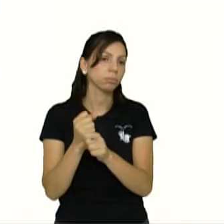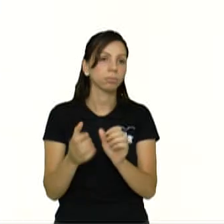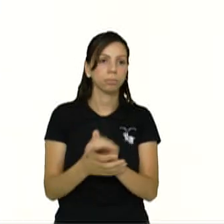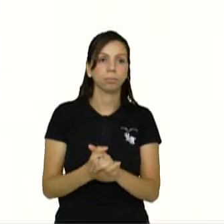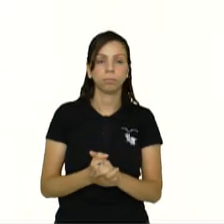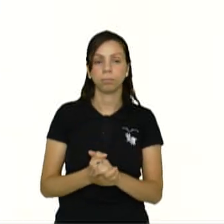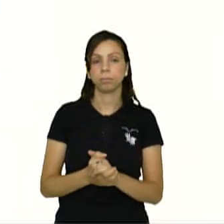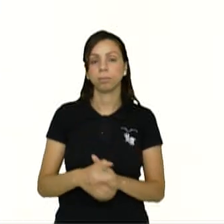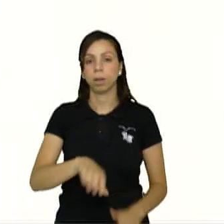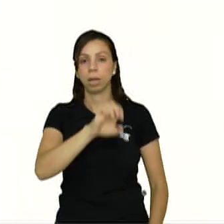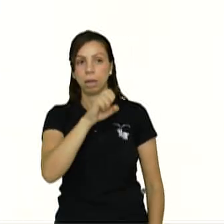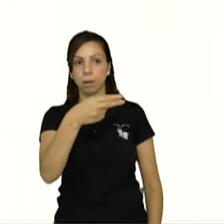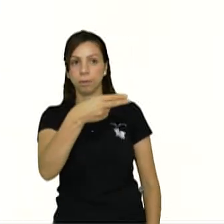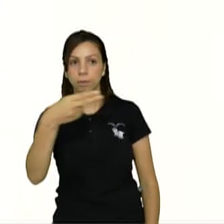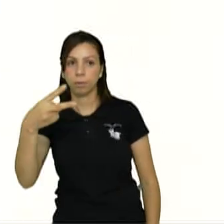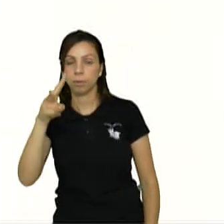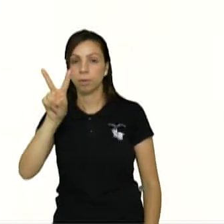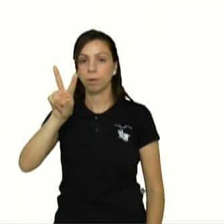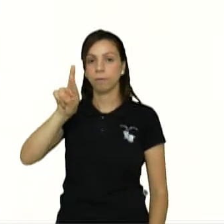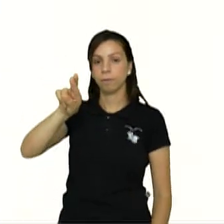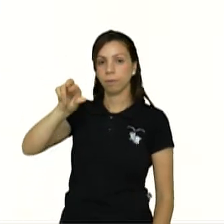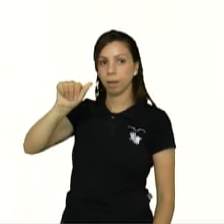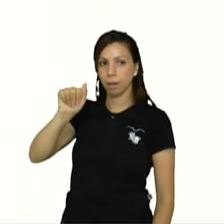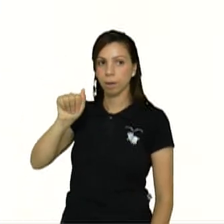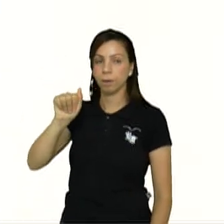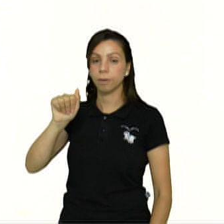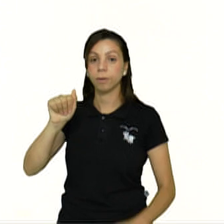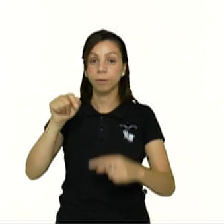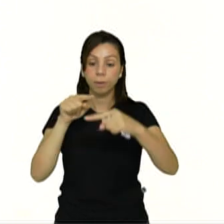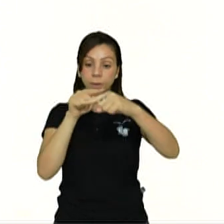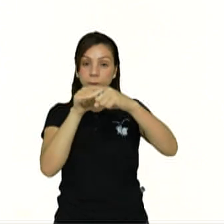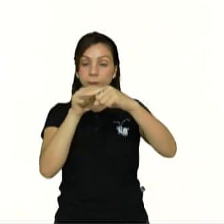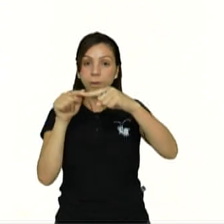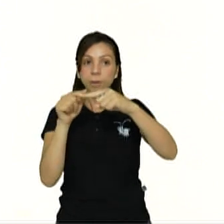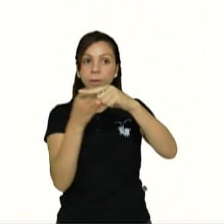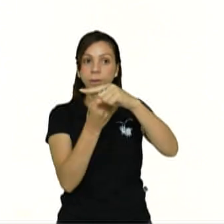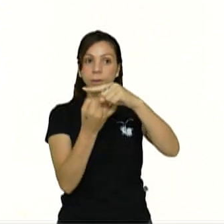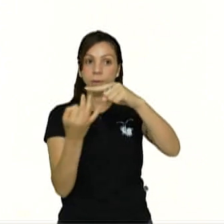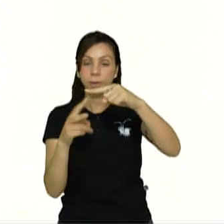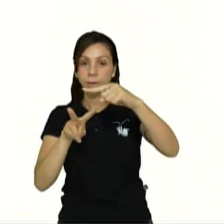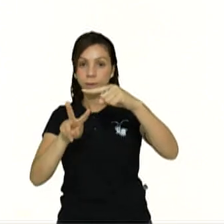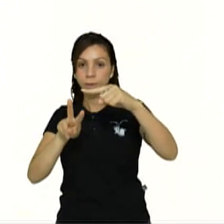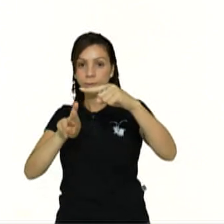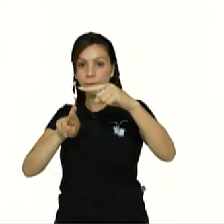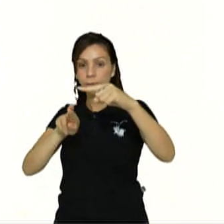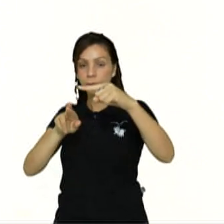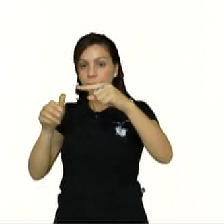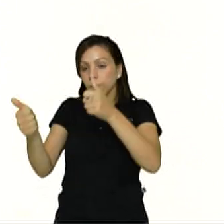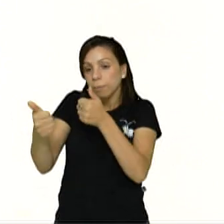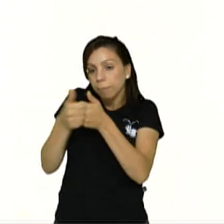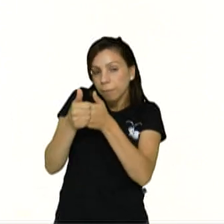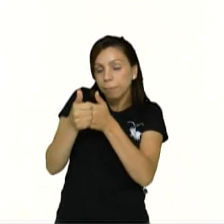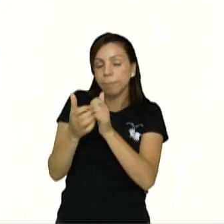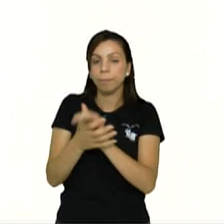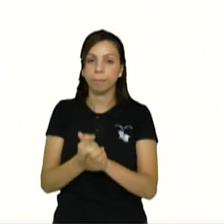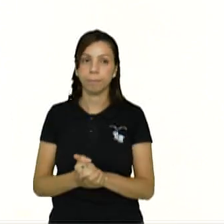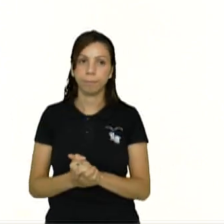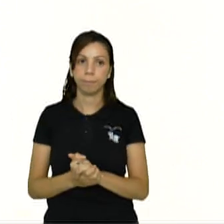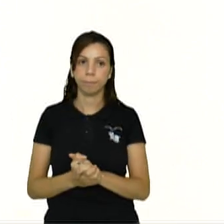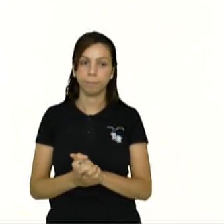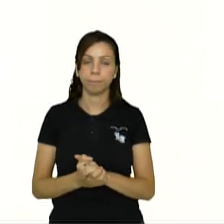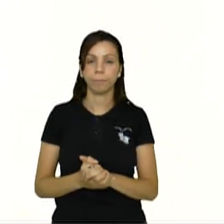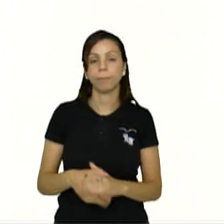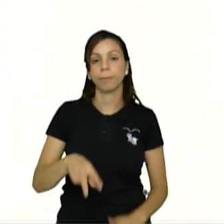justamente a velocidade relativa de afastamento dividido pela velocidade relativa de aproximação. Pessoal, então